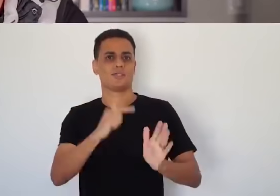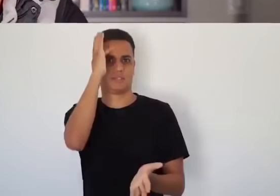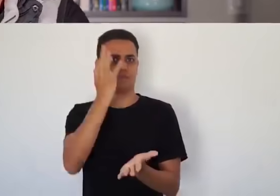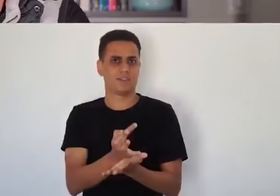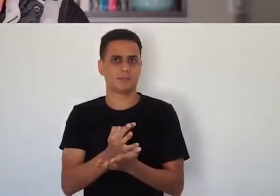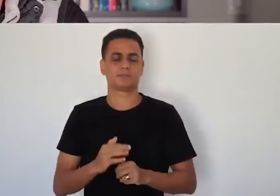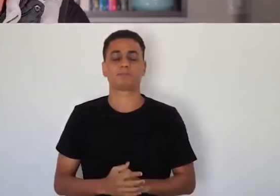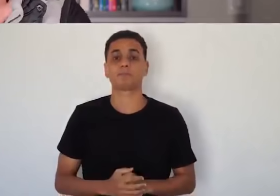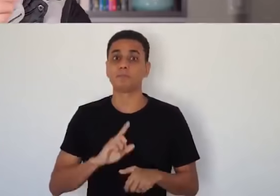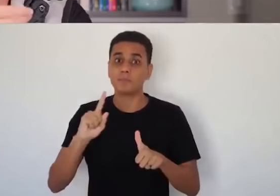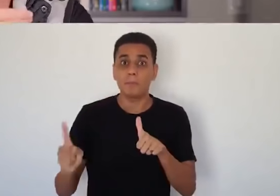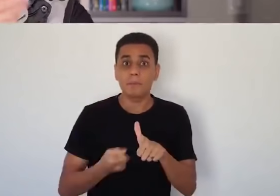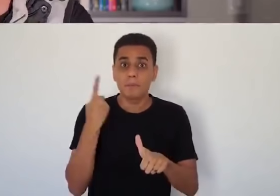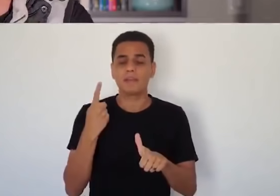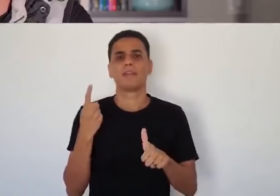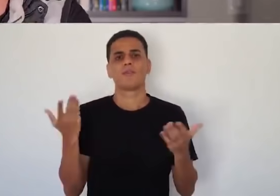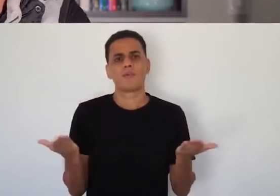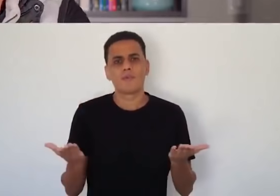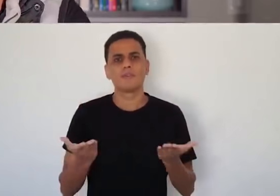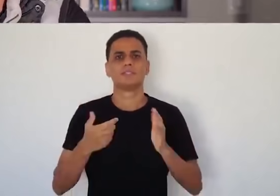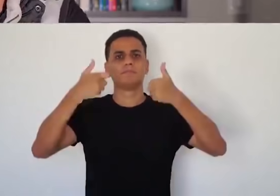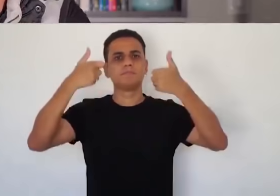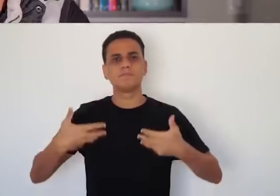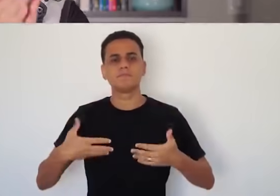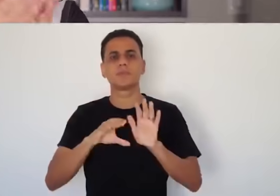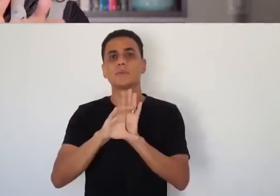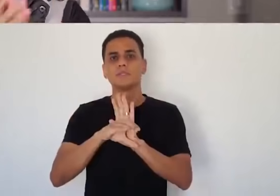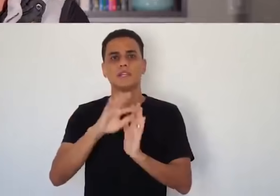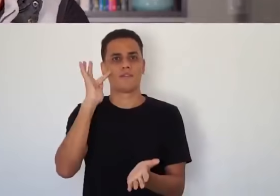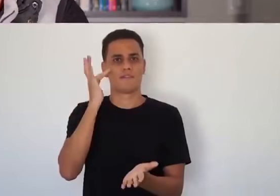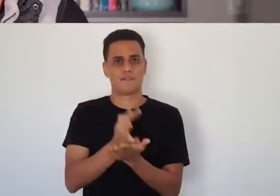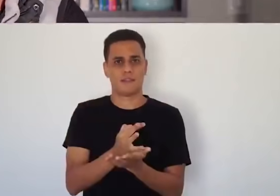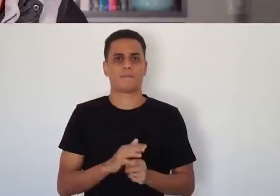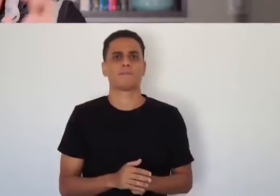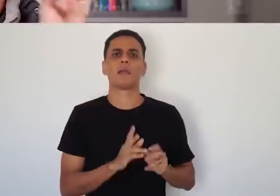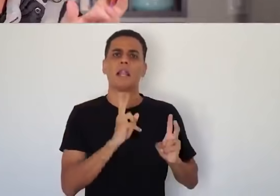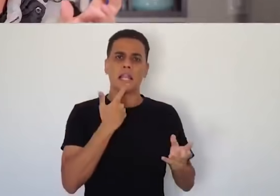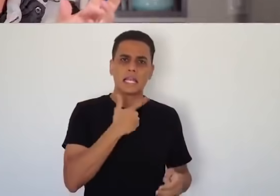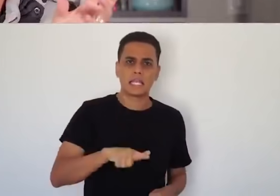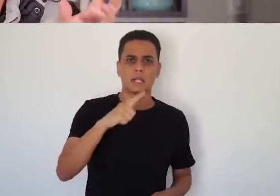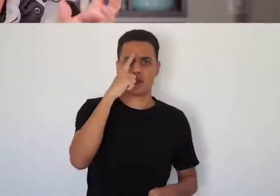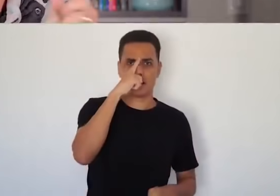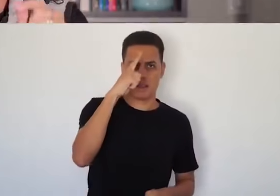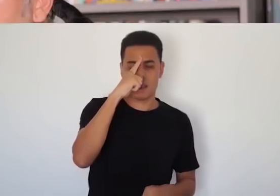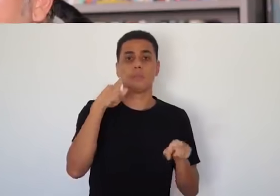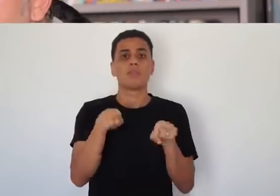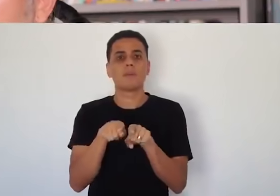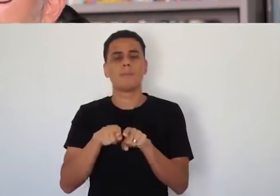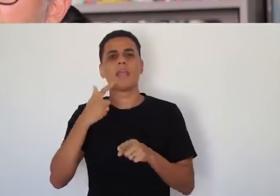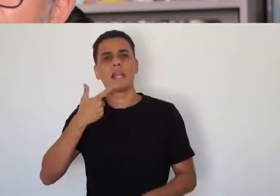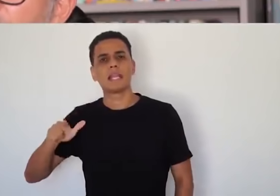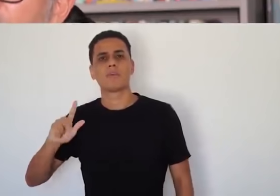fé. Então eu queria começar definindo hoje fé, tanto no grego quanto no hebraico. Então